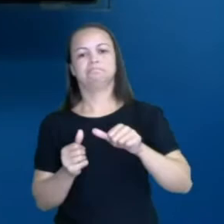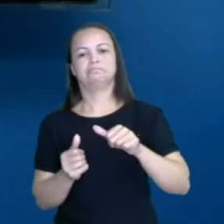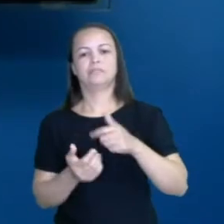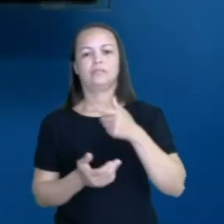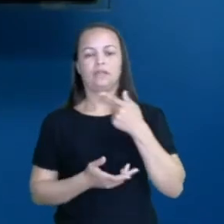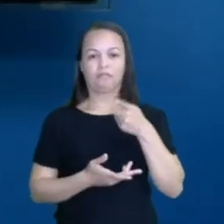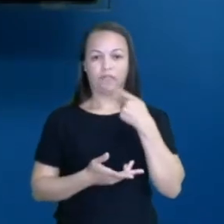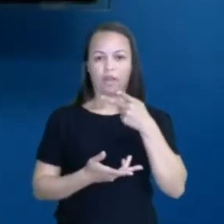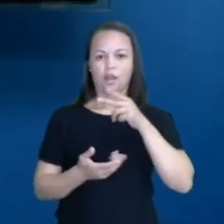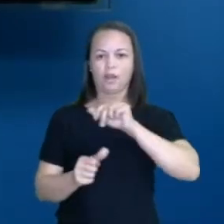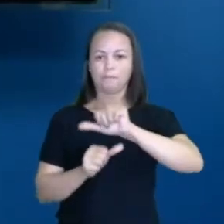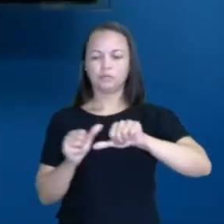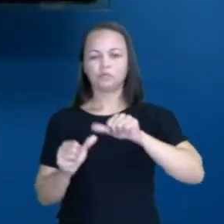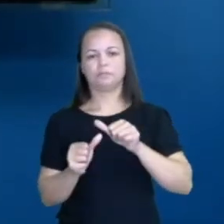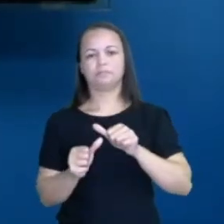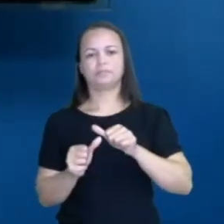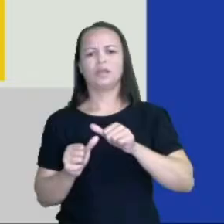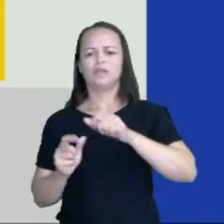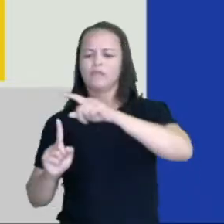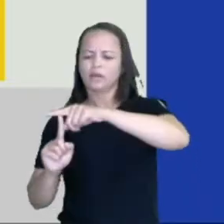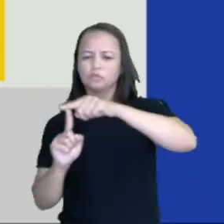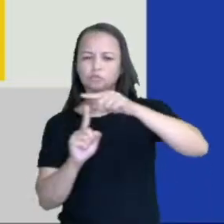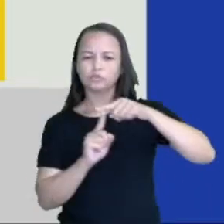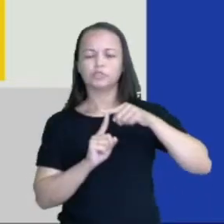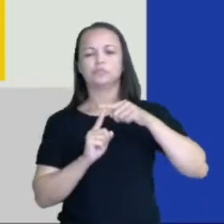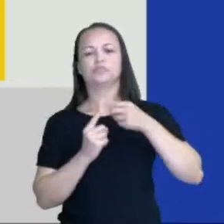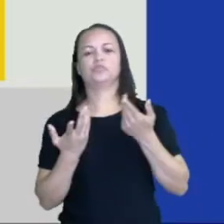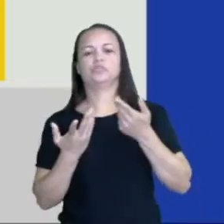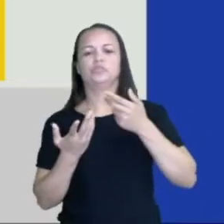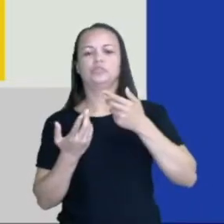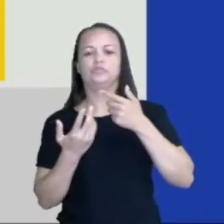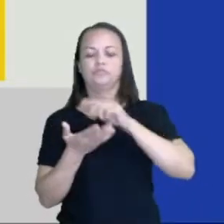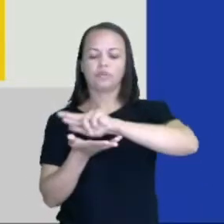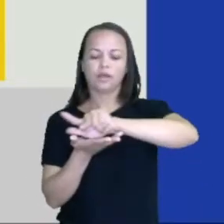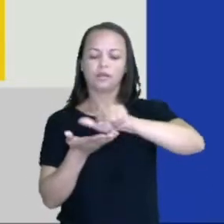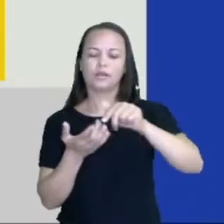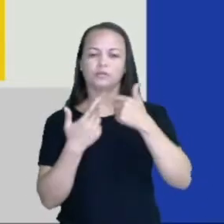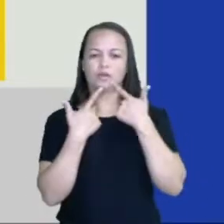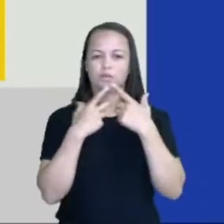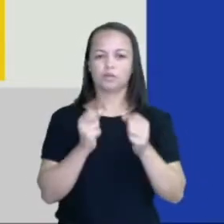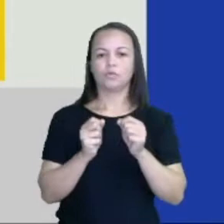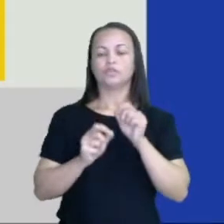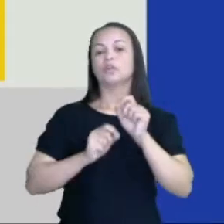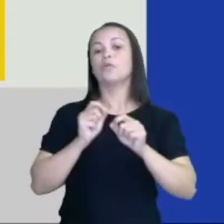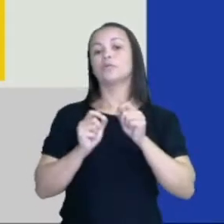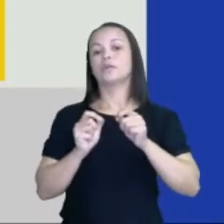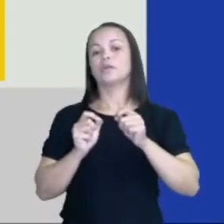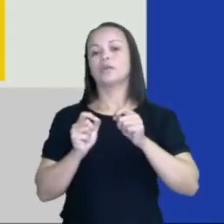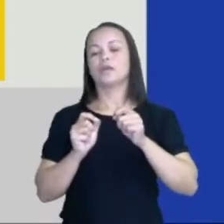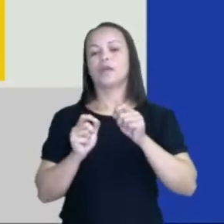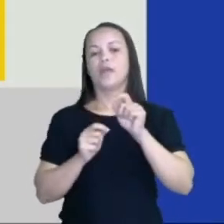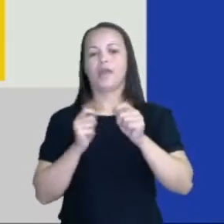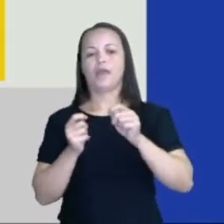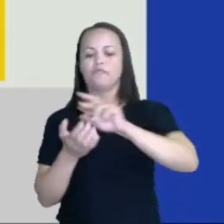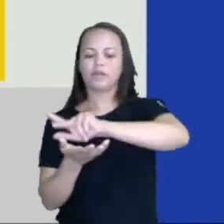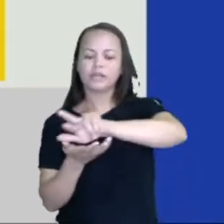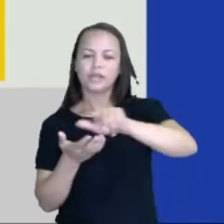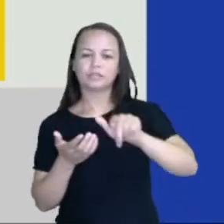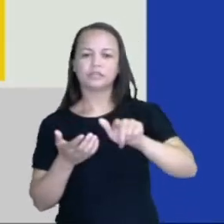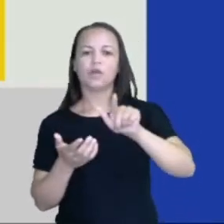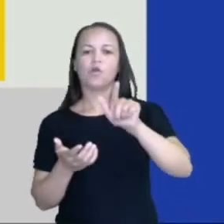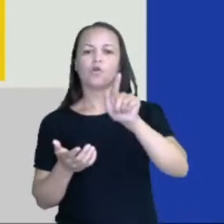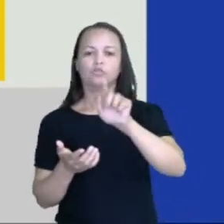Existem alguns tipos de variação linguística. O primeiro tipo de variação linguística é a variação geográfica. A